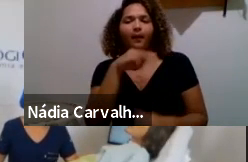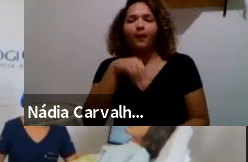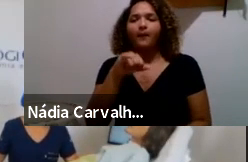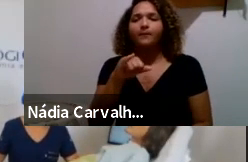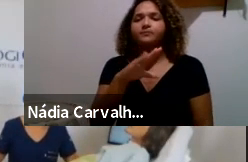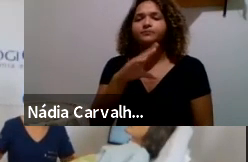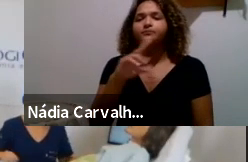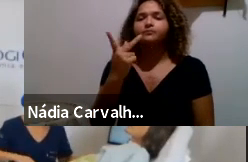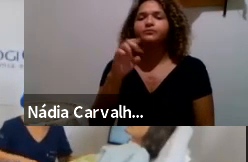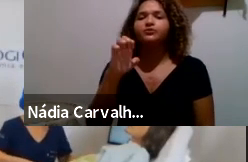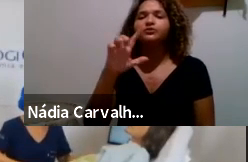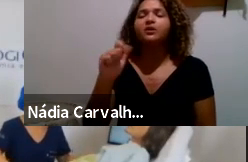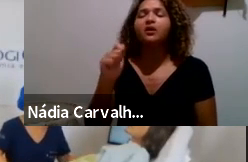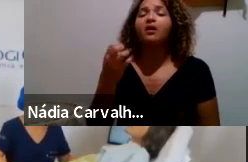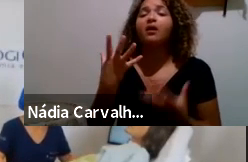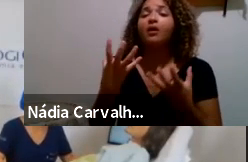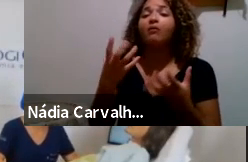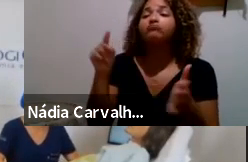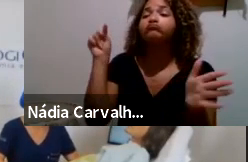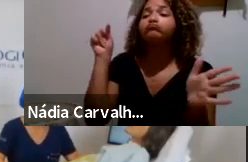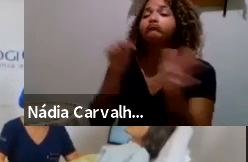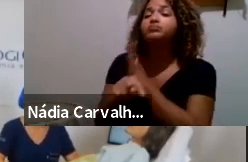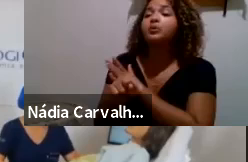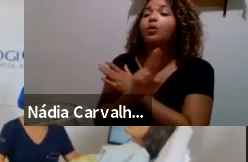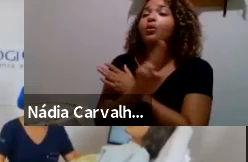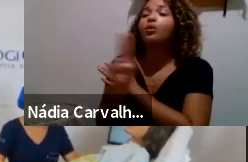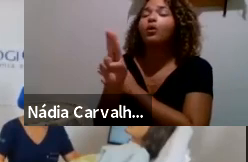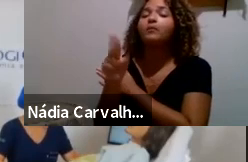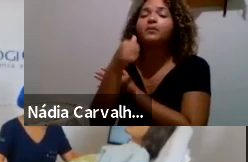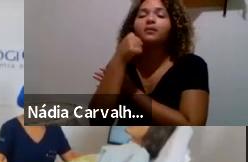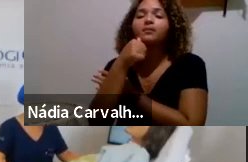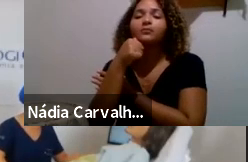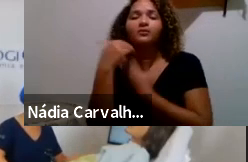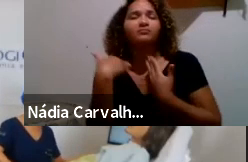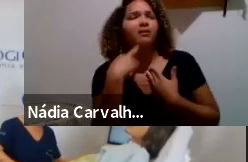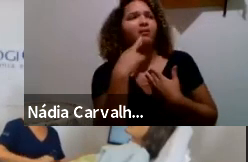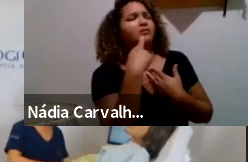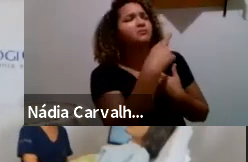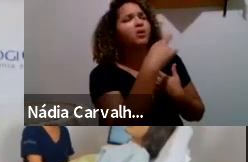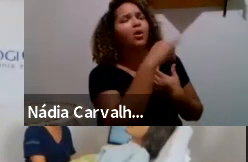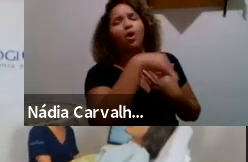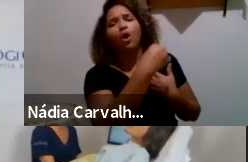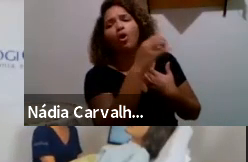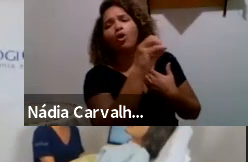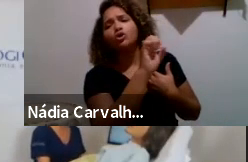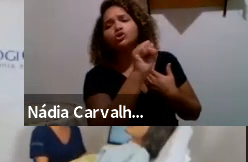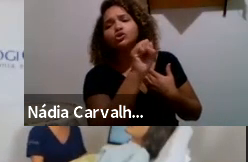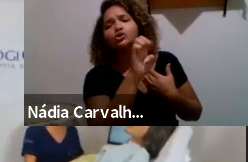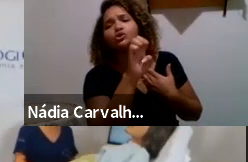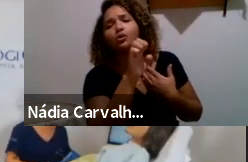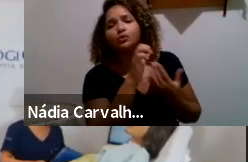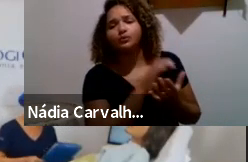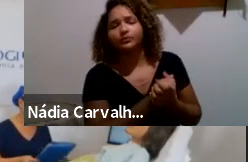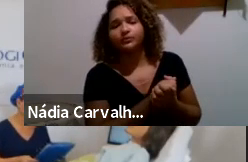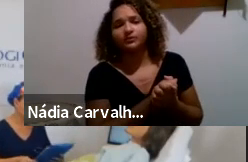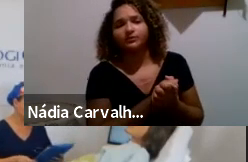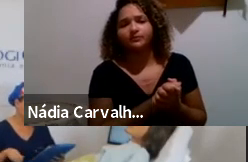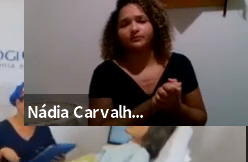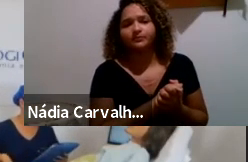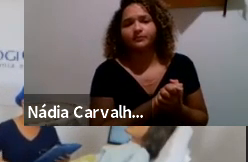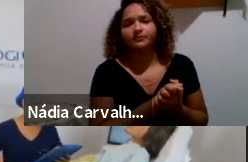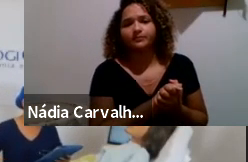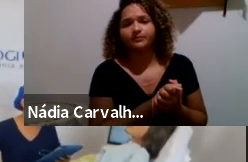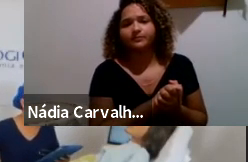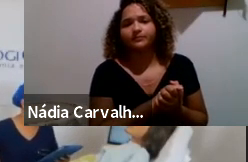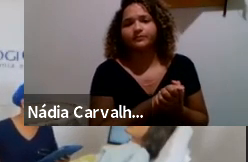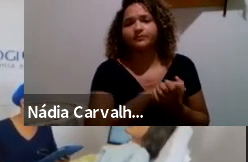Como você se chama? Confirma seu nome para mim, por favor. Josiane. Josiane do que? Fala seu nome inteirinho,